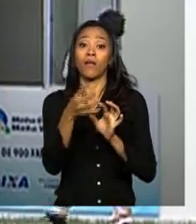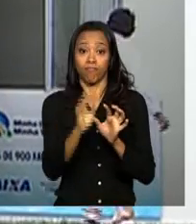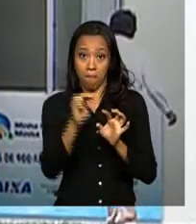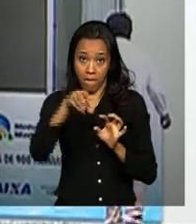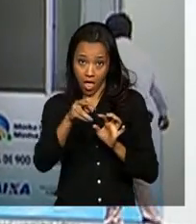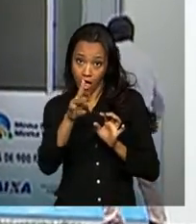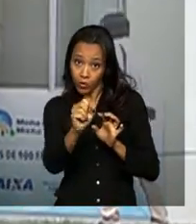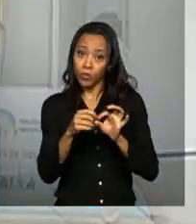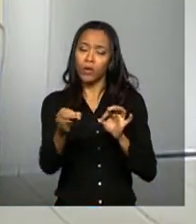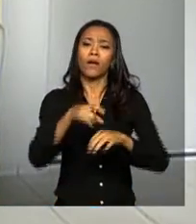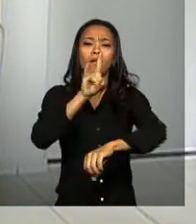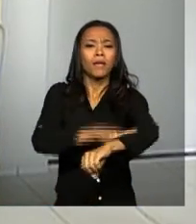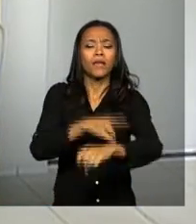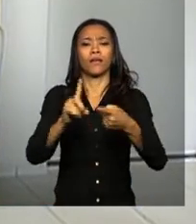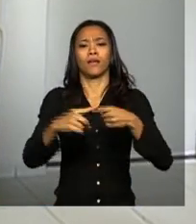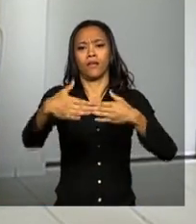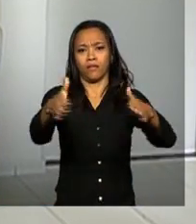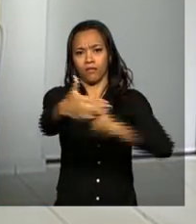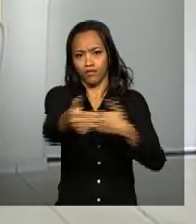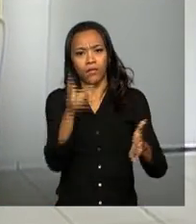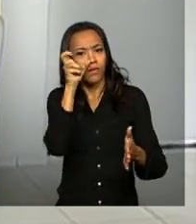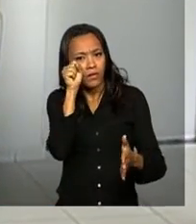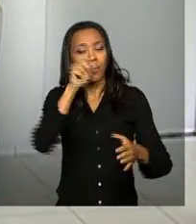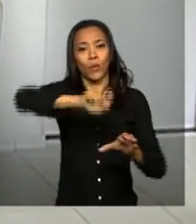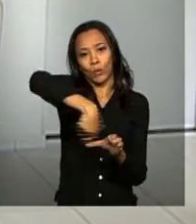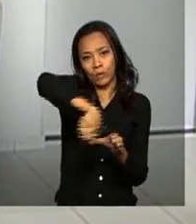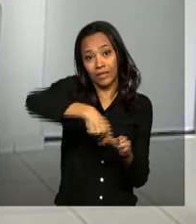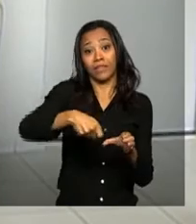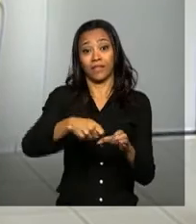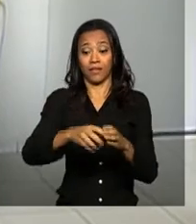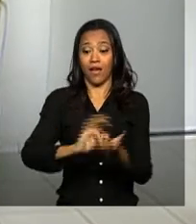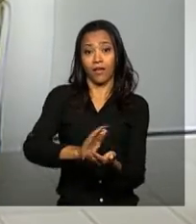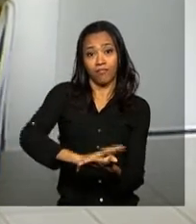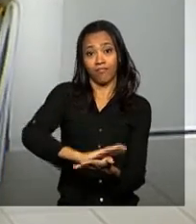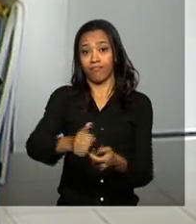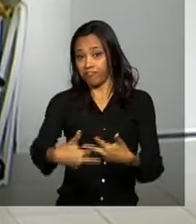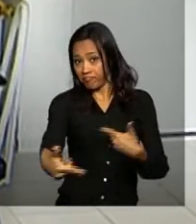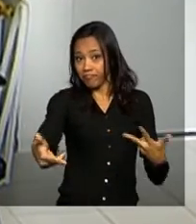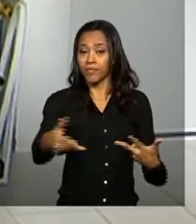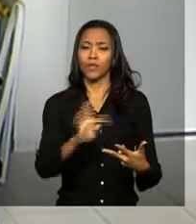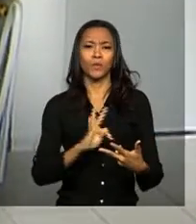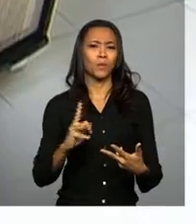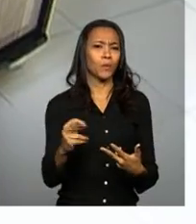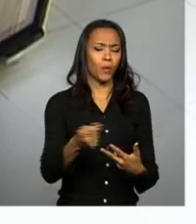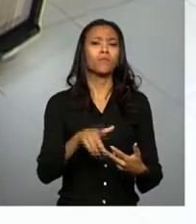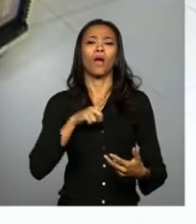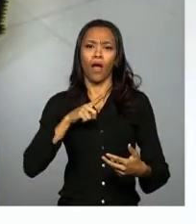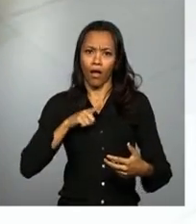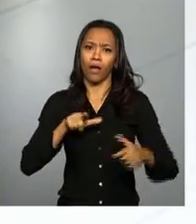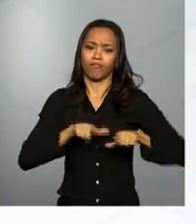sala banheiro cozinha e área de serviço todo o revestimento é com piso